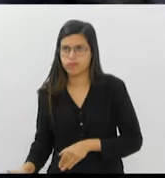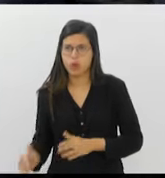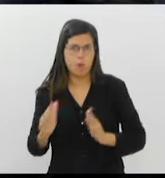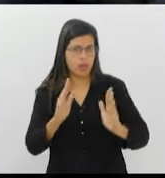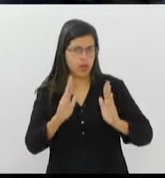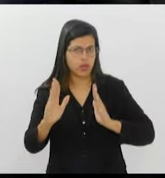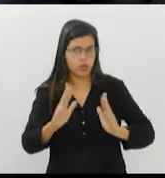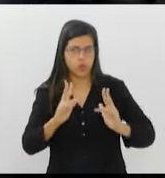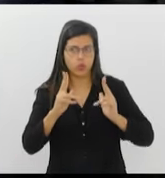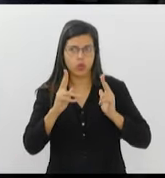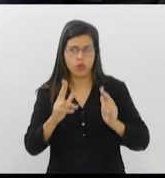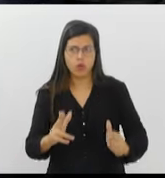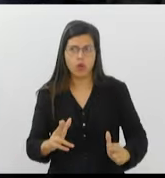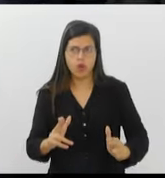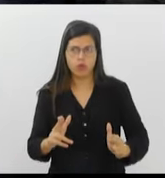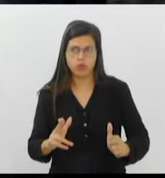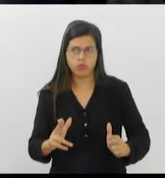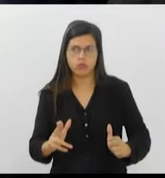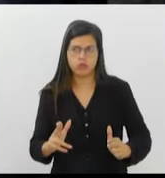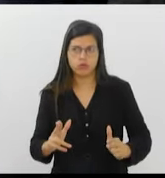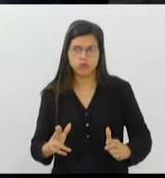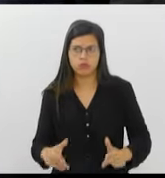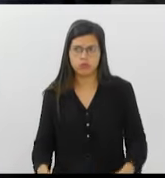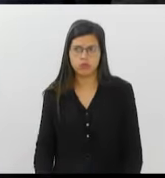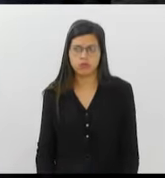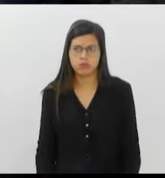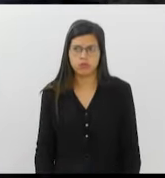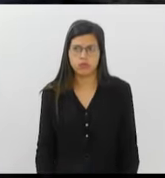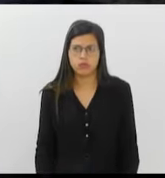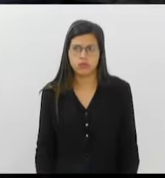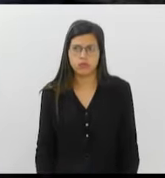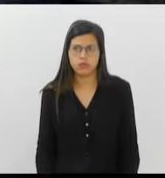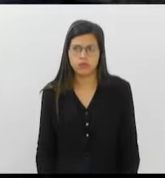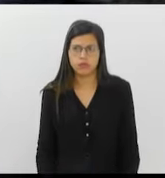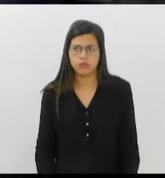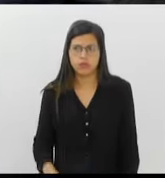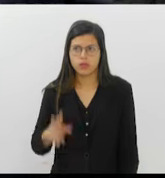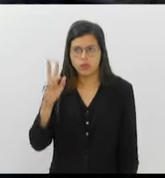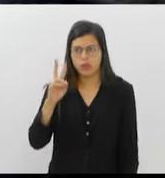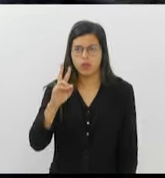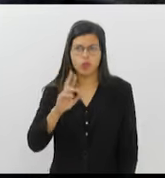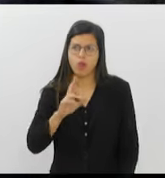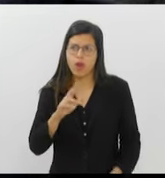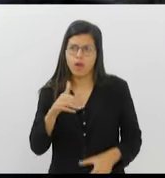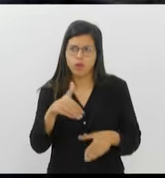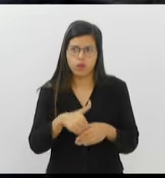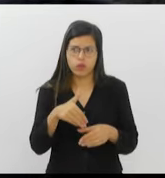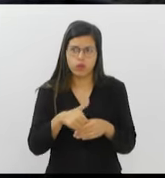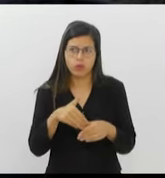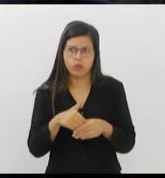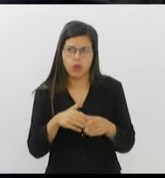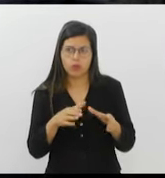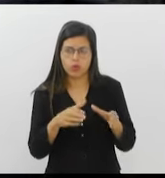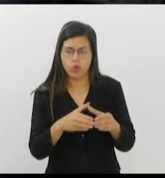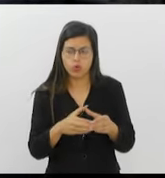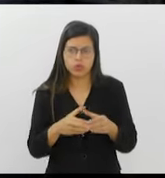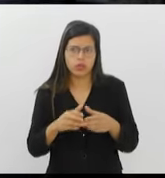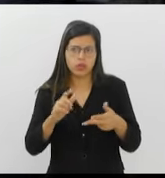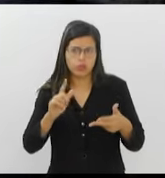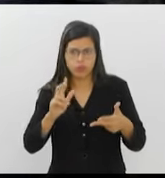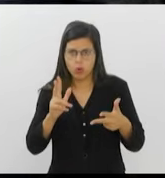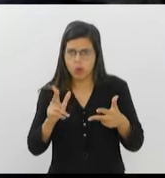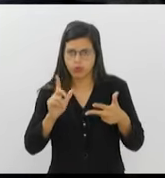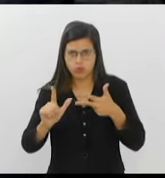período, indefinidamente. Lembrando que não é uma votação de conselho igual a votação do legislativo, igual a votação para o